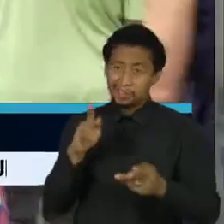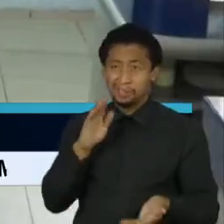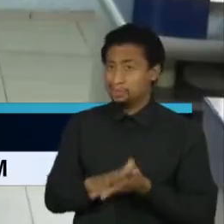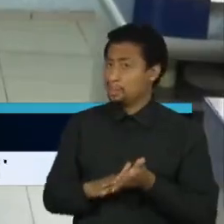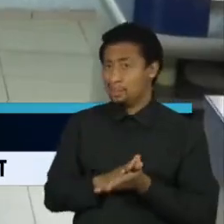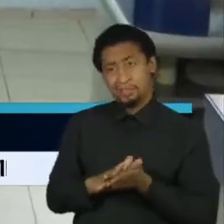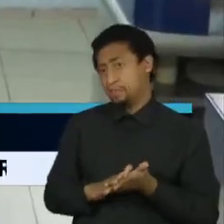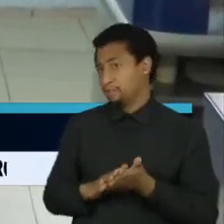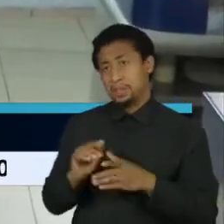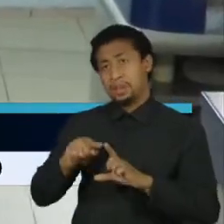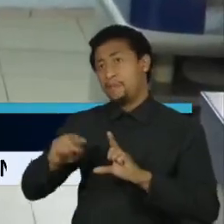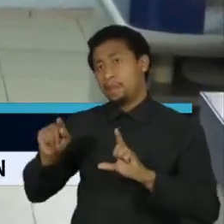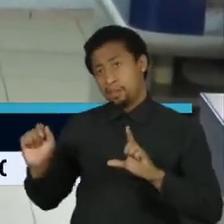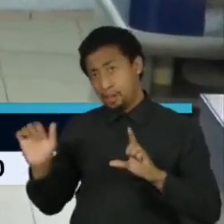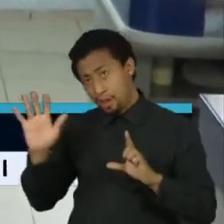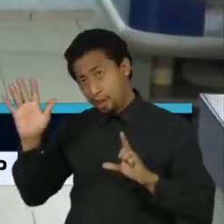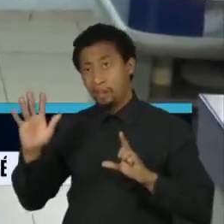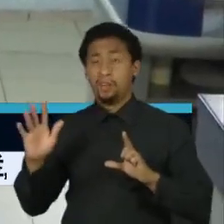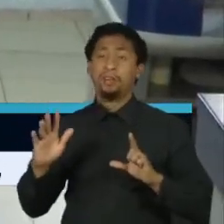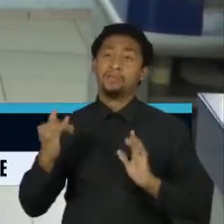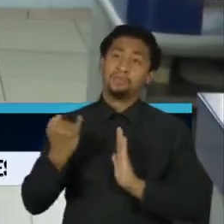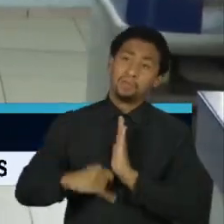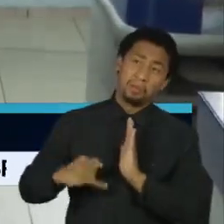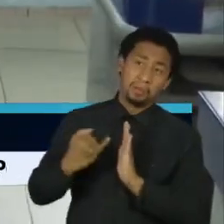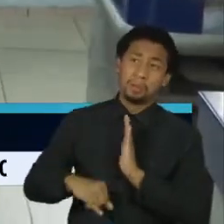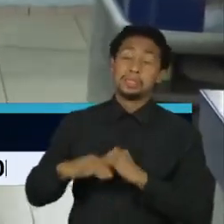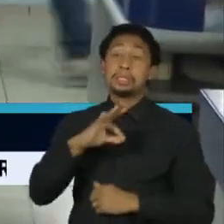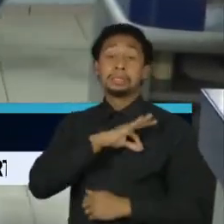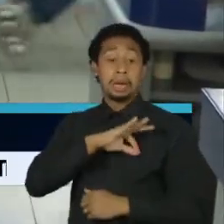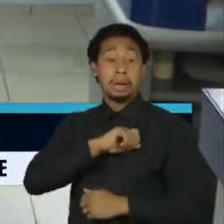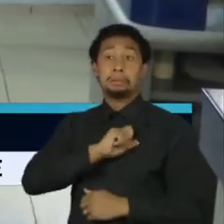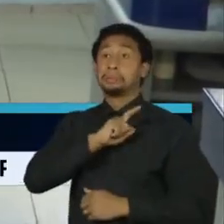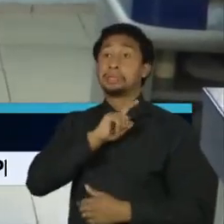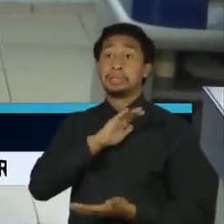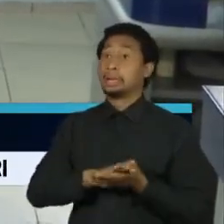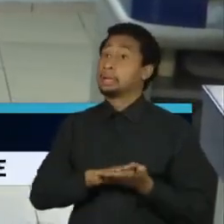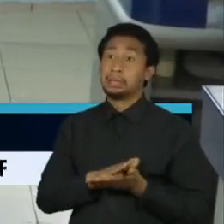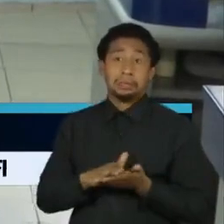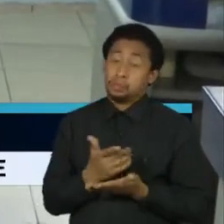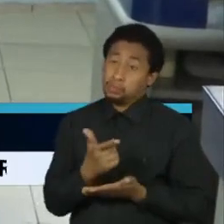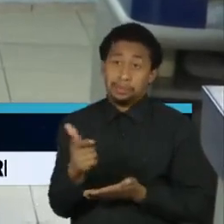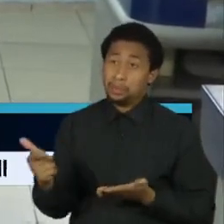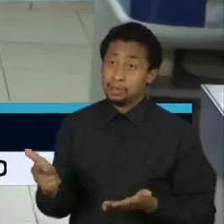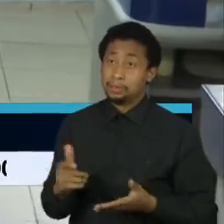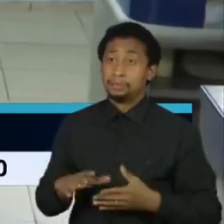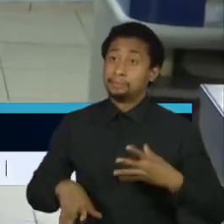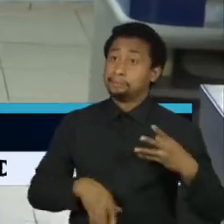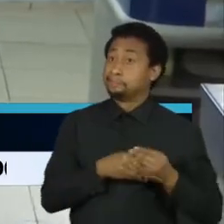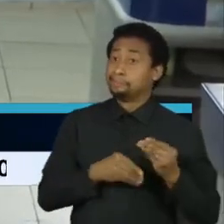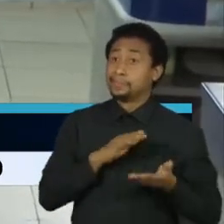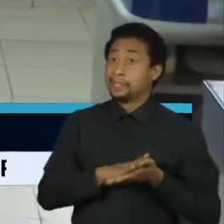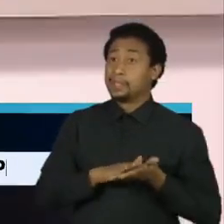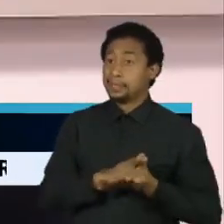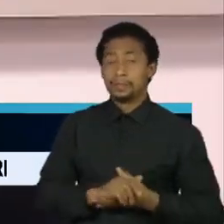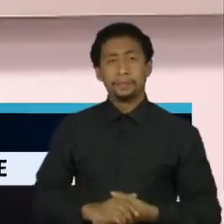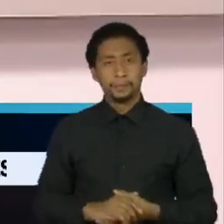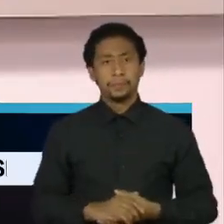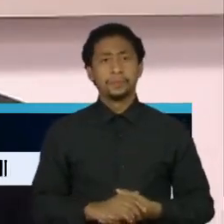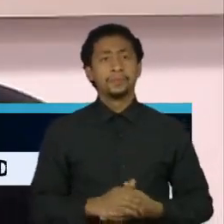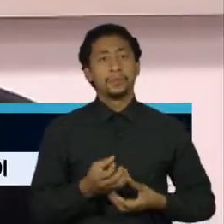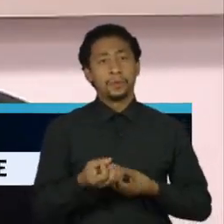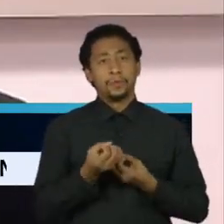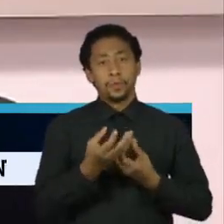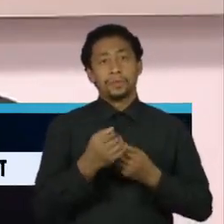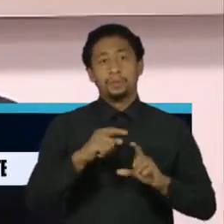aumento, só a inflação. E aumento de salário não, reajuste não tem. Por enquanto, são simplesmente dados